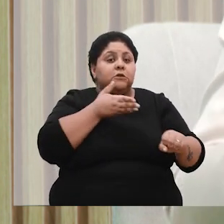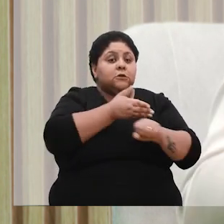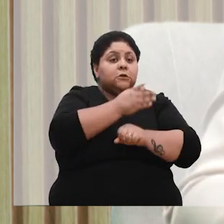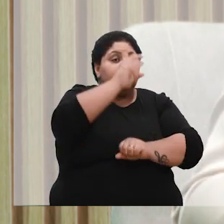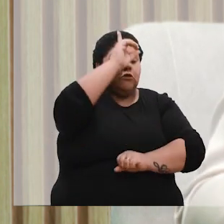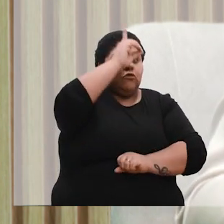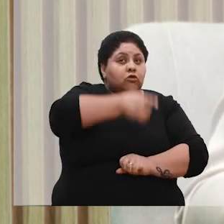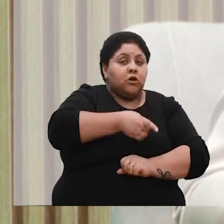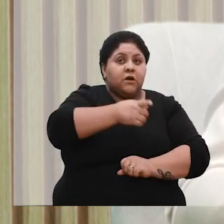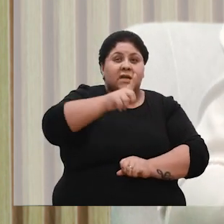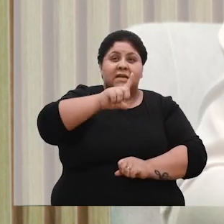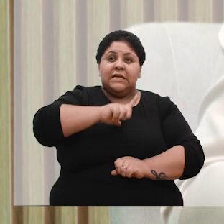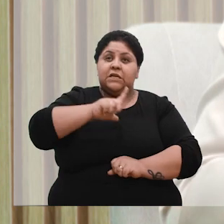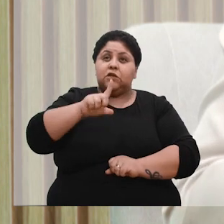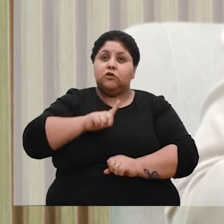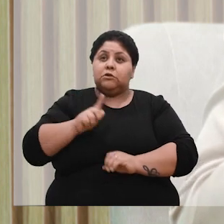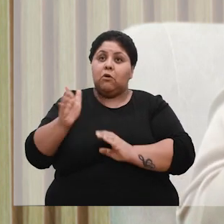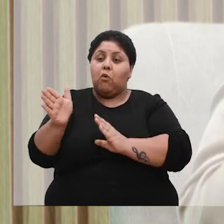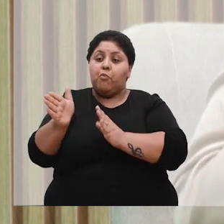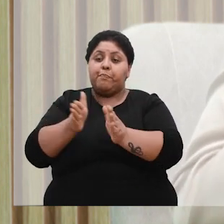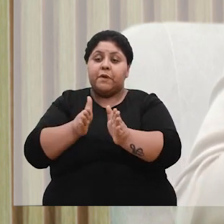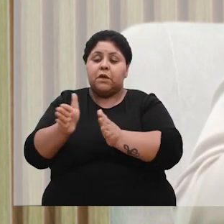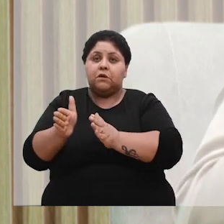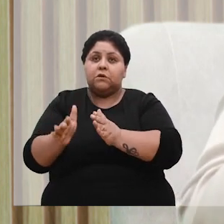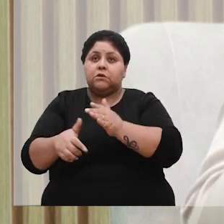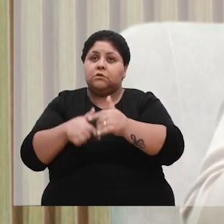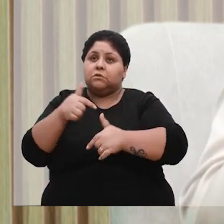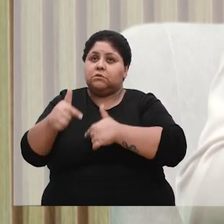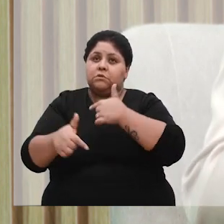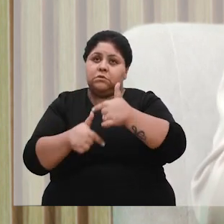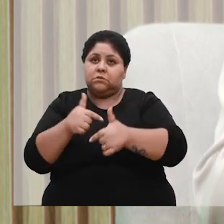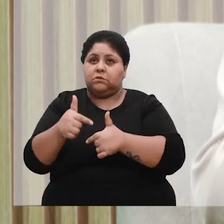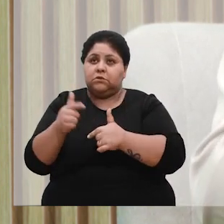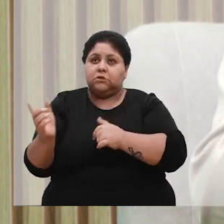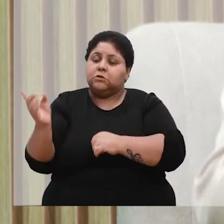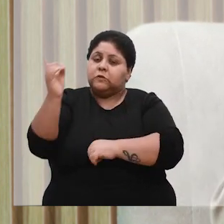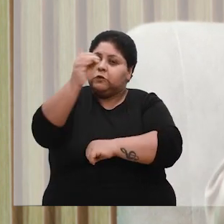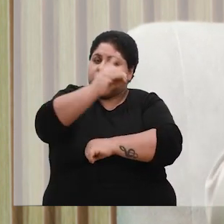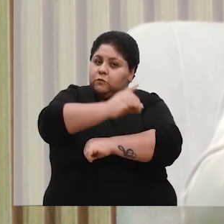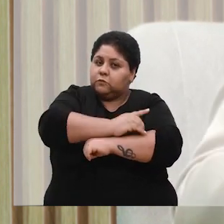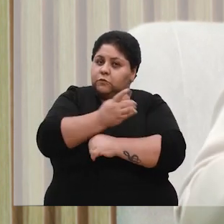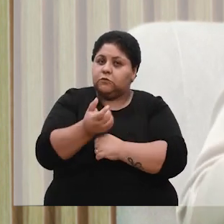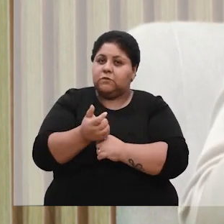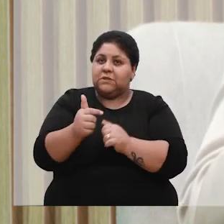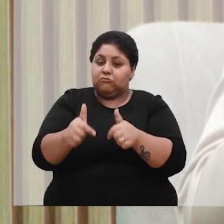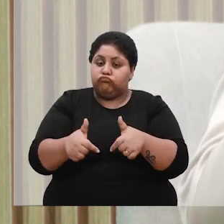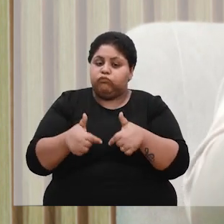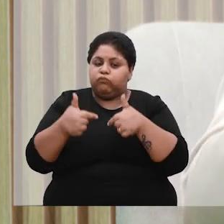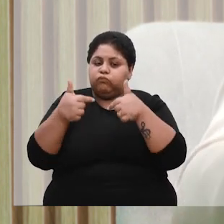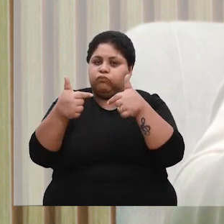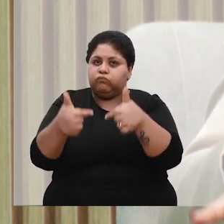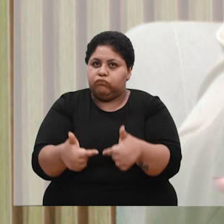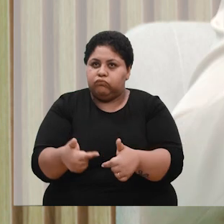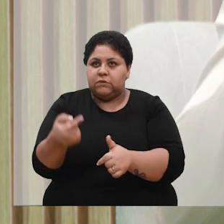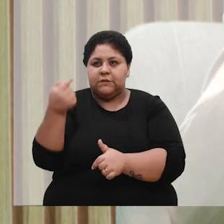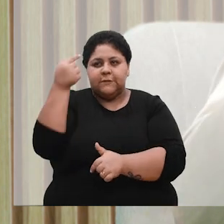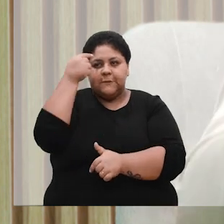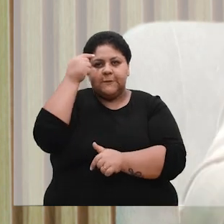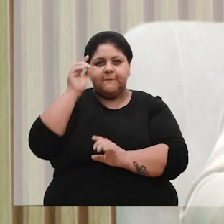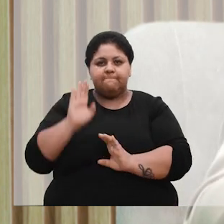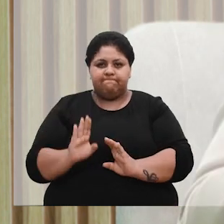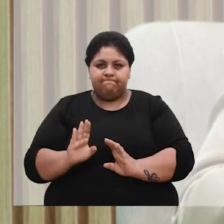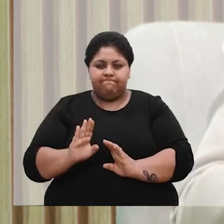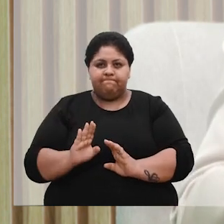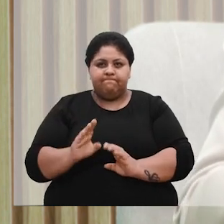estar envolvidas diretamente e ter um período para trabalhar com essa data, com essas ações, com